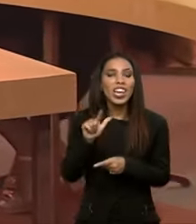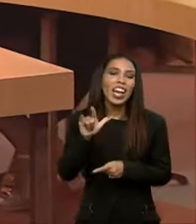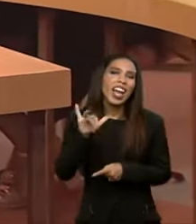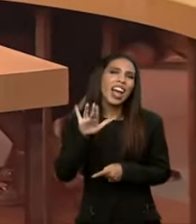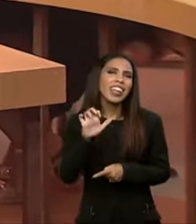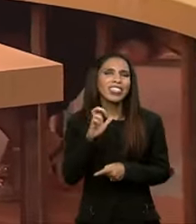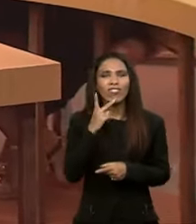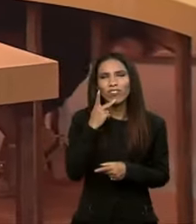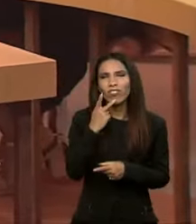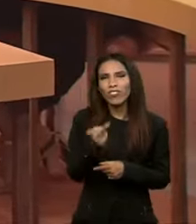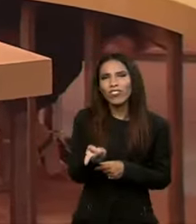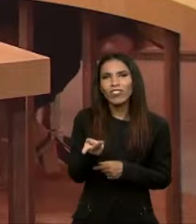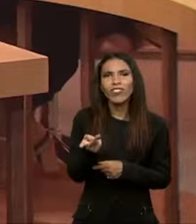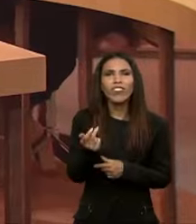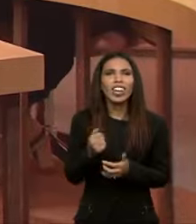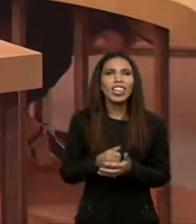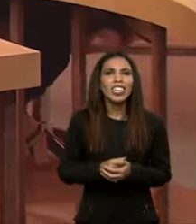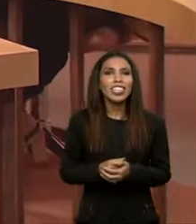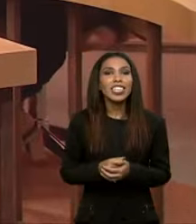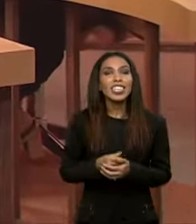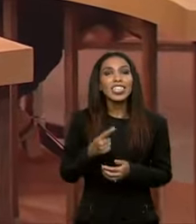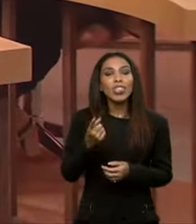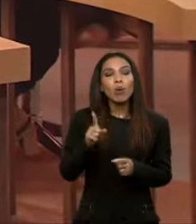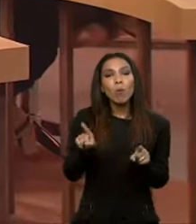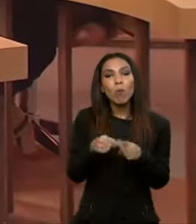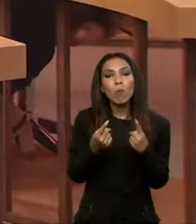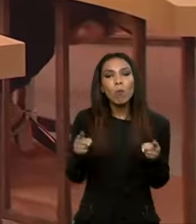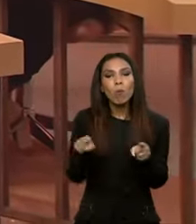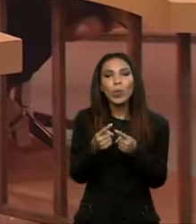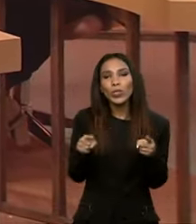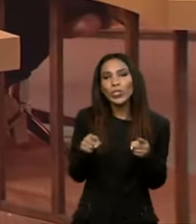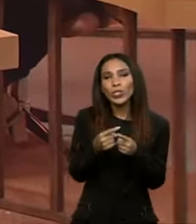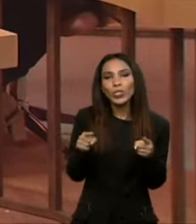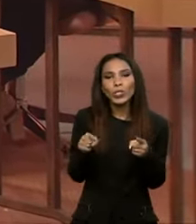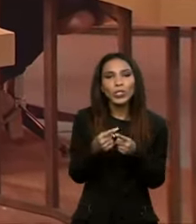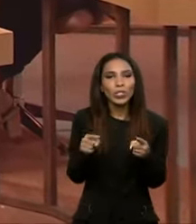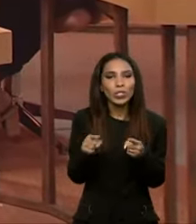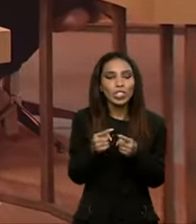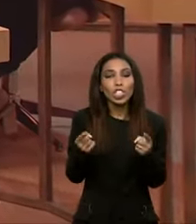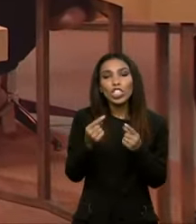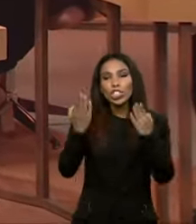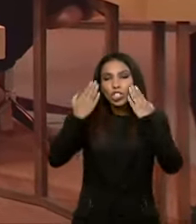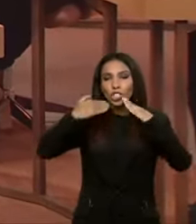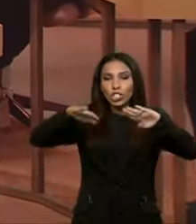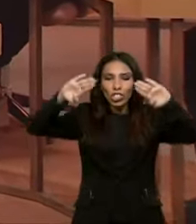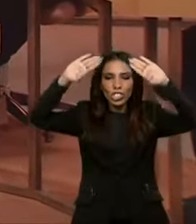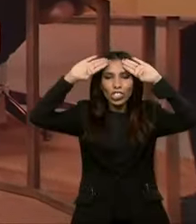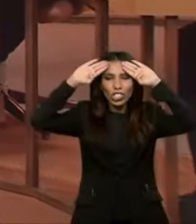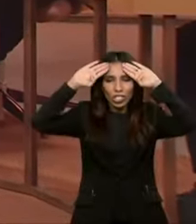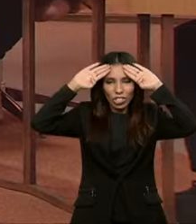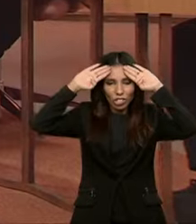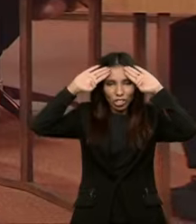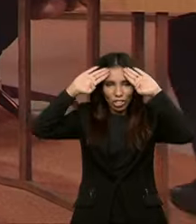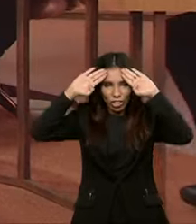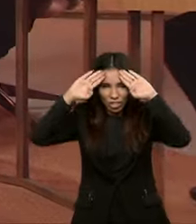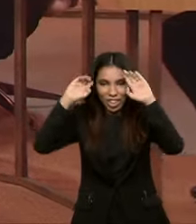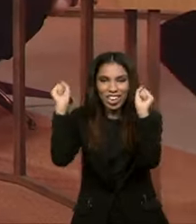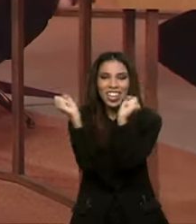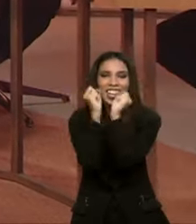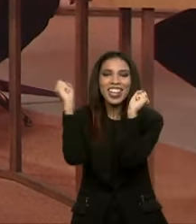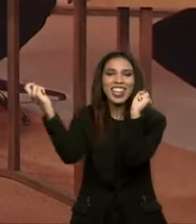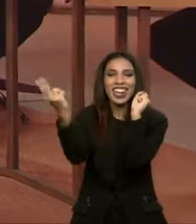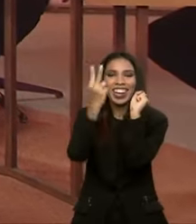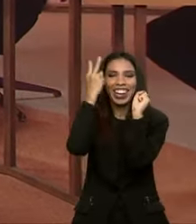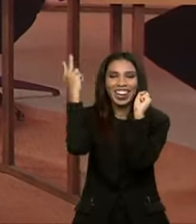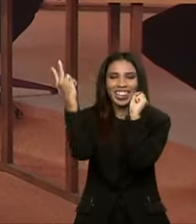tanto, tanto, tanto do Ronaldo Santos, quem sabe, assim, uma música... A gente fala, Ronaldo você Bastos. Sabe, dos seus orixás, quem Isso. sabe, Iansan, aquele